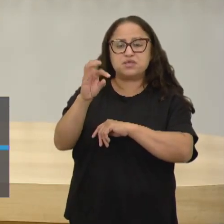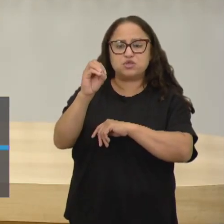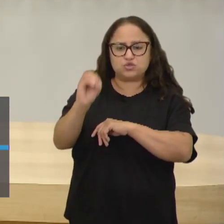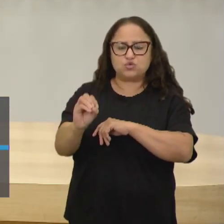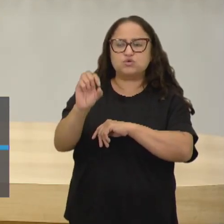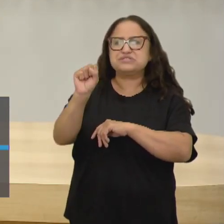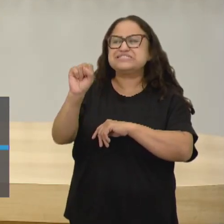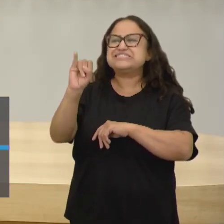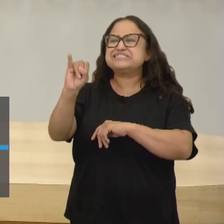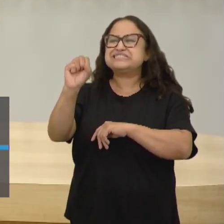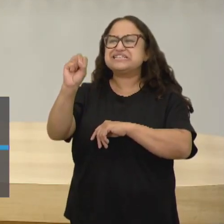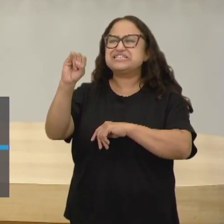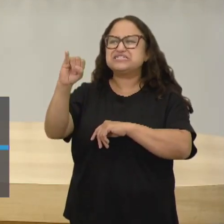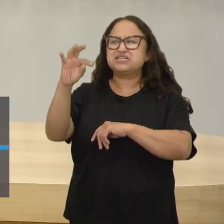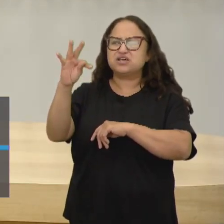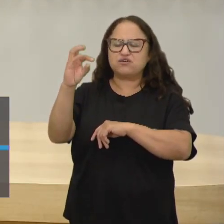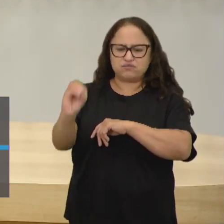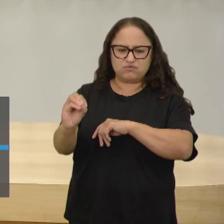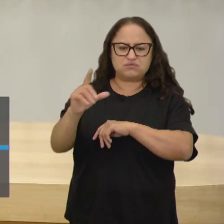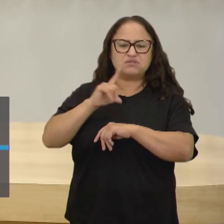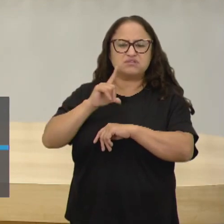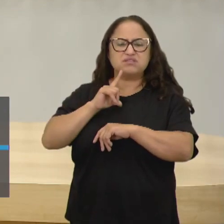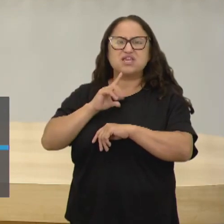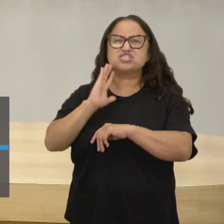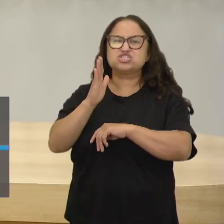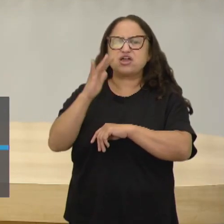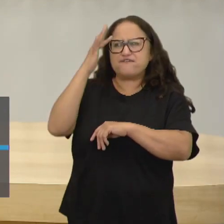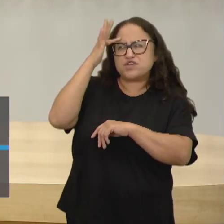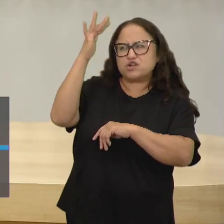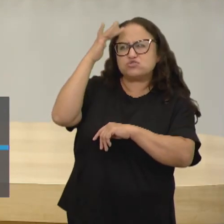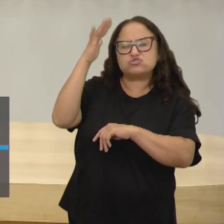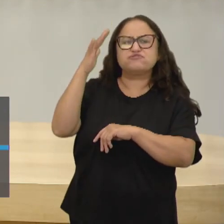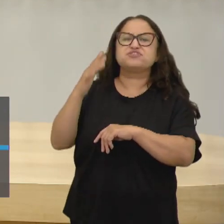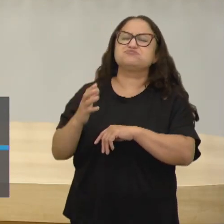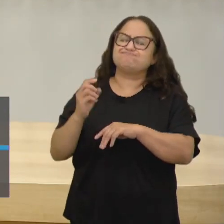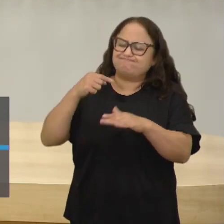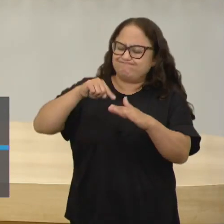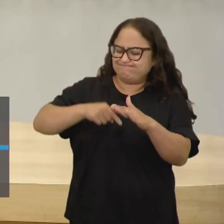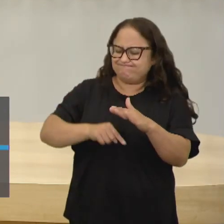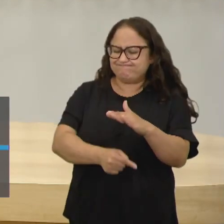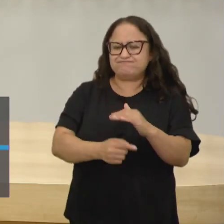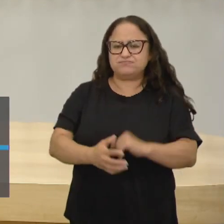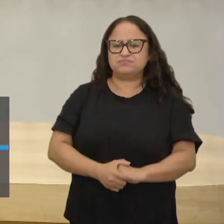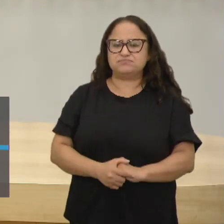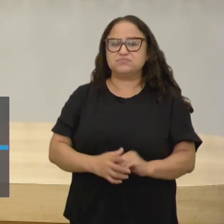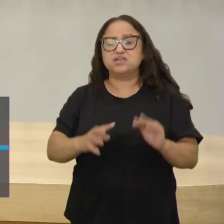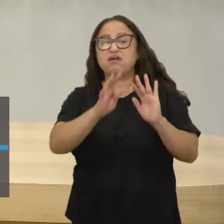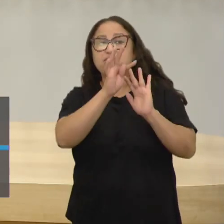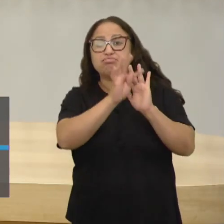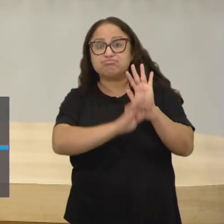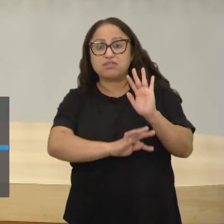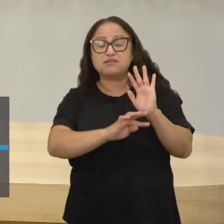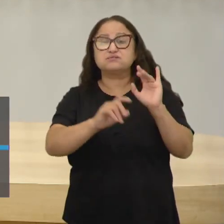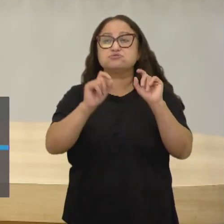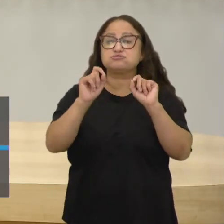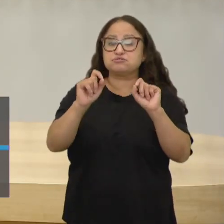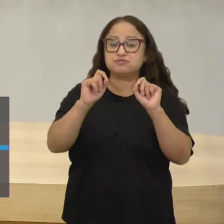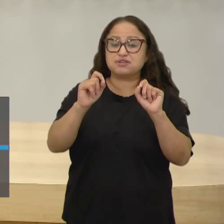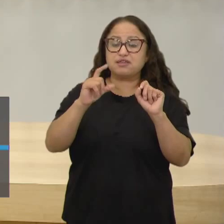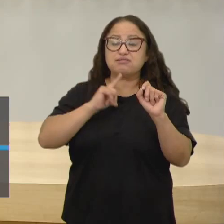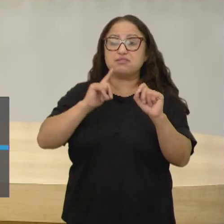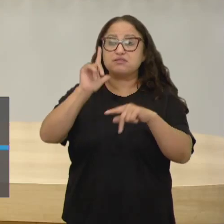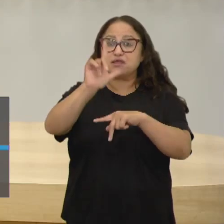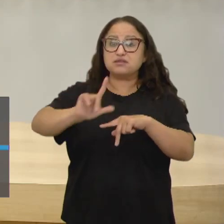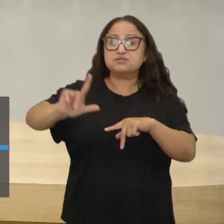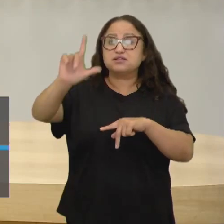uma carga, com um tom filosófico muito profundo. São textos dos quais, são textos literários